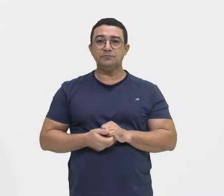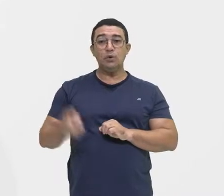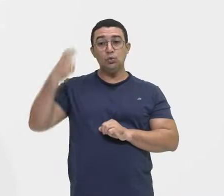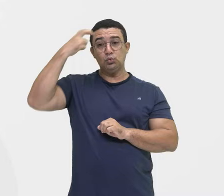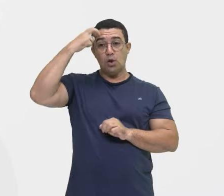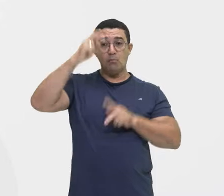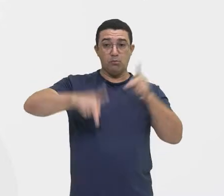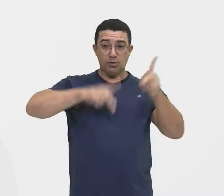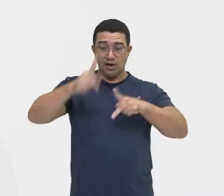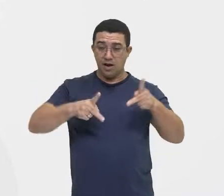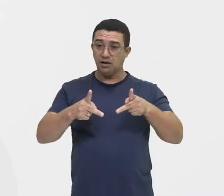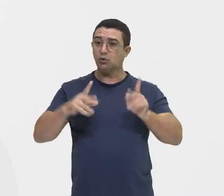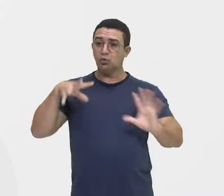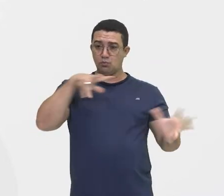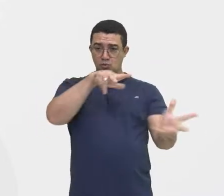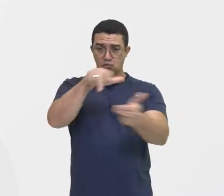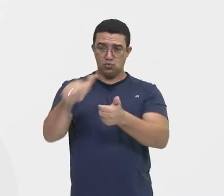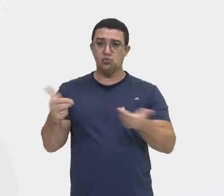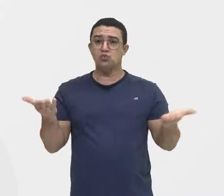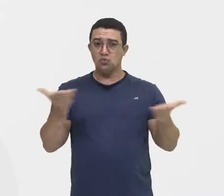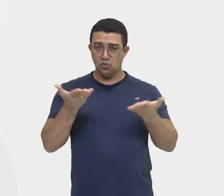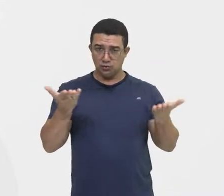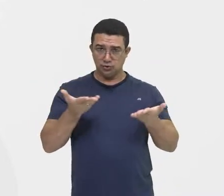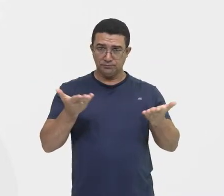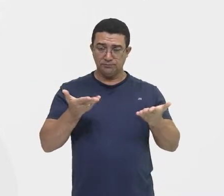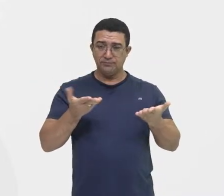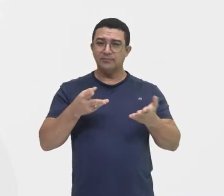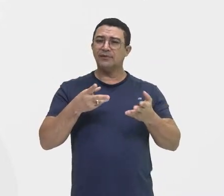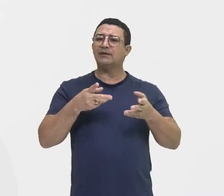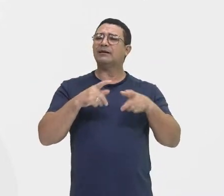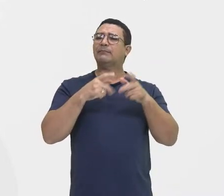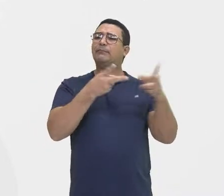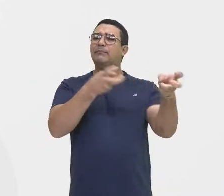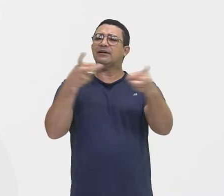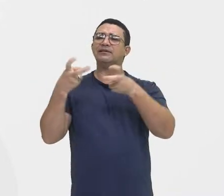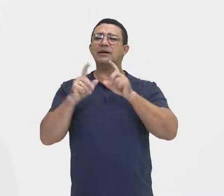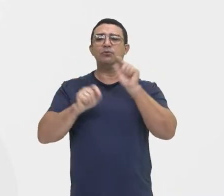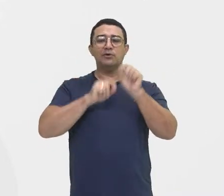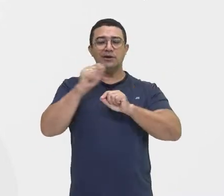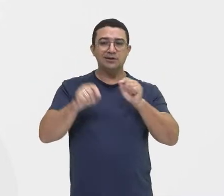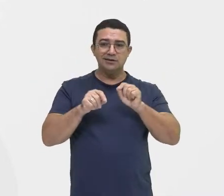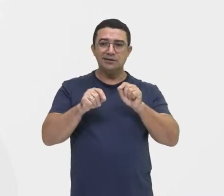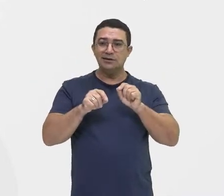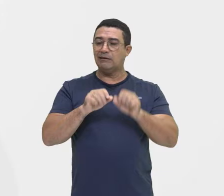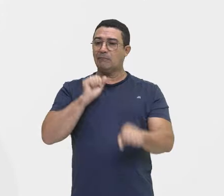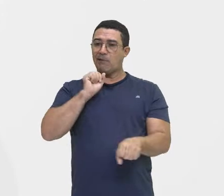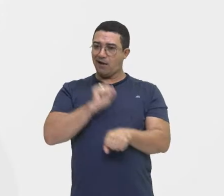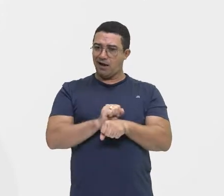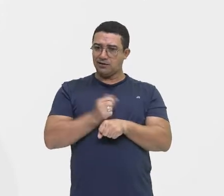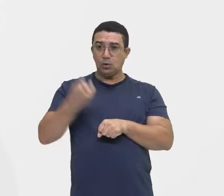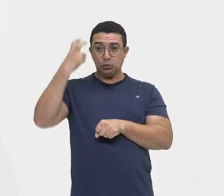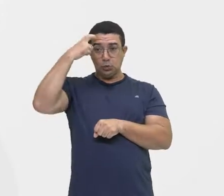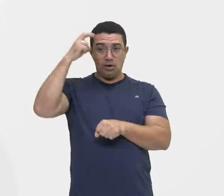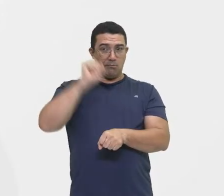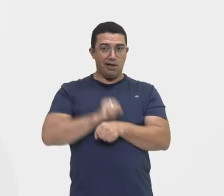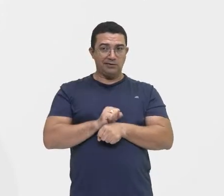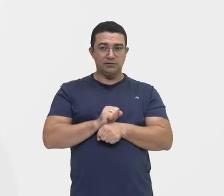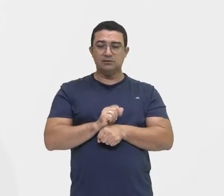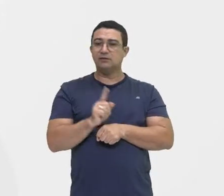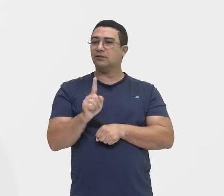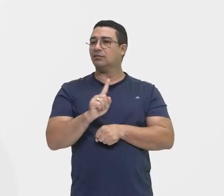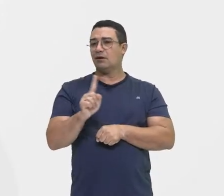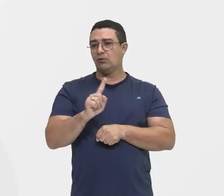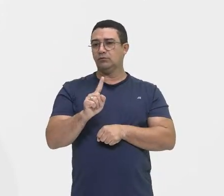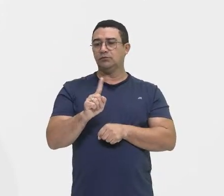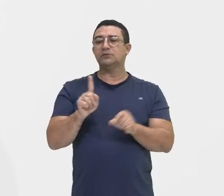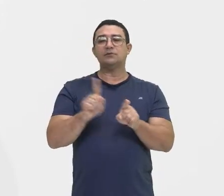mundo contemporâneo, necessário se faz perceber que esta não é estática, tampouco isenta das influências